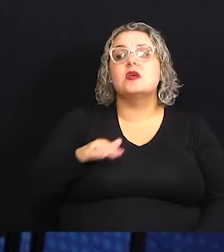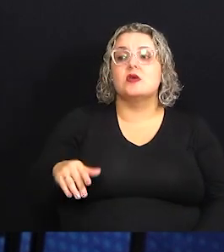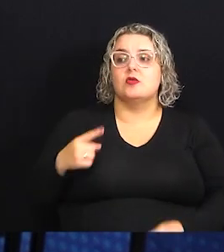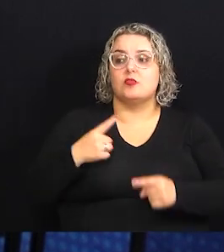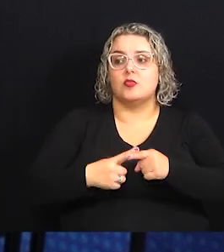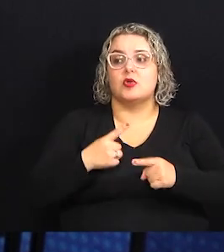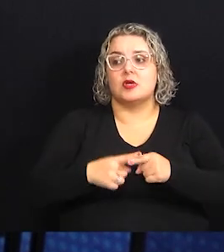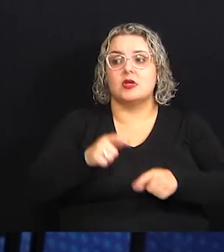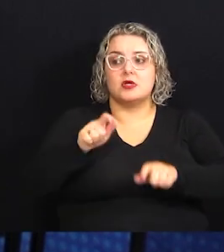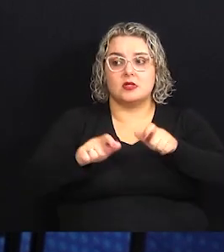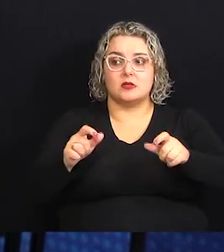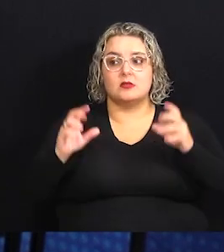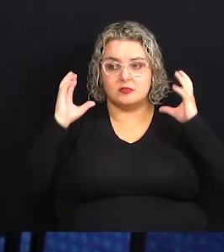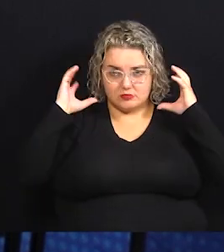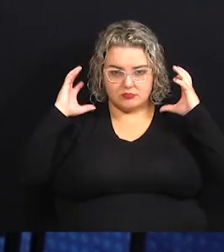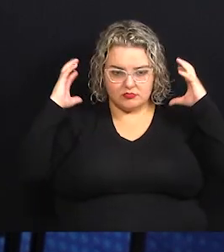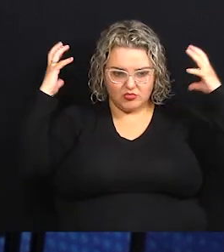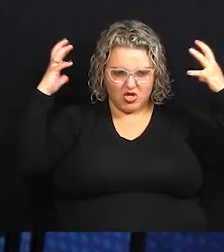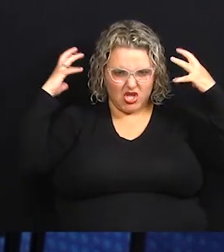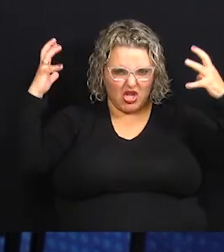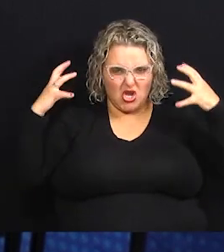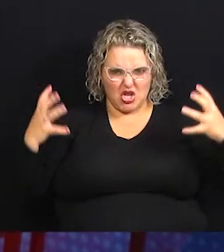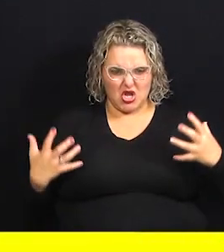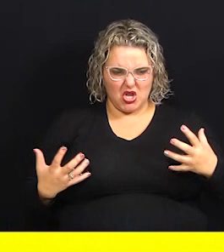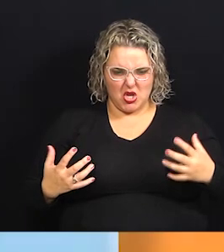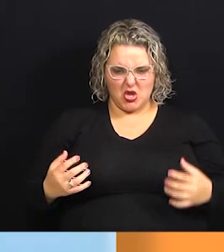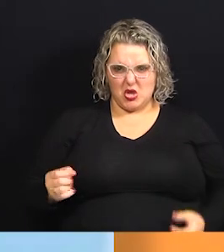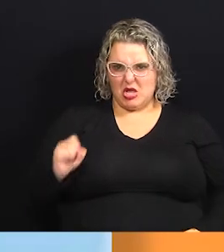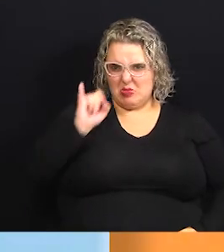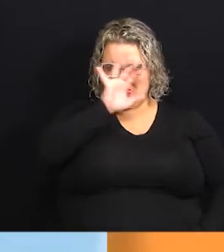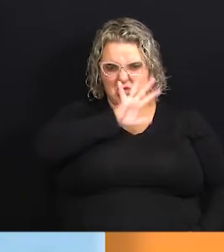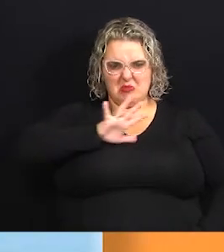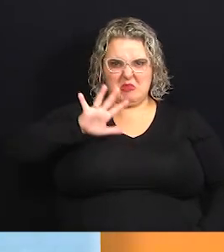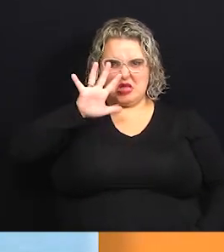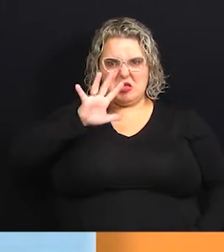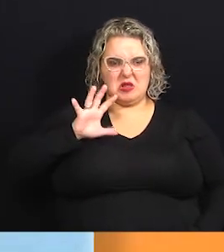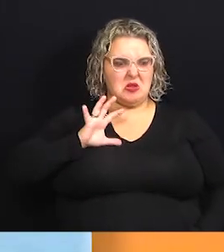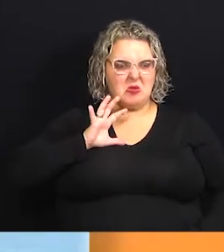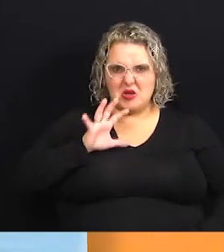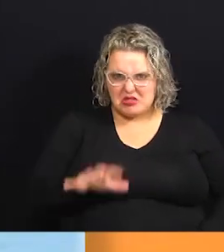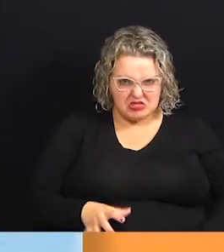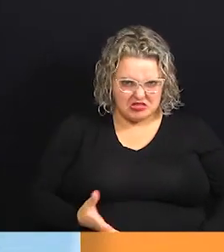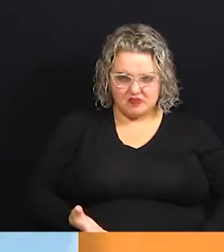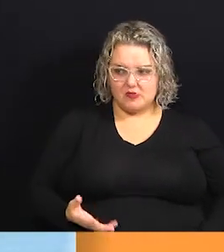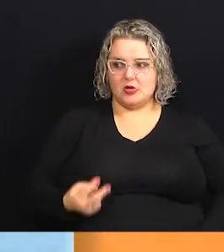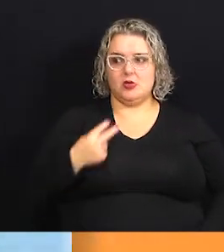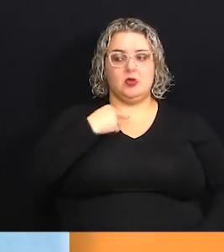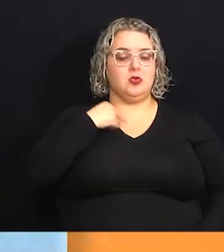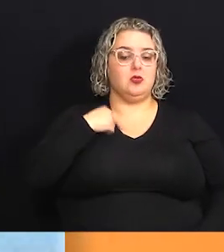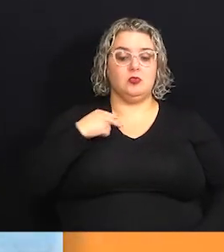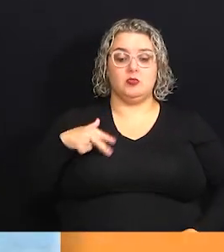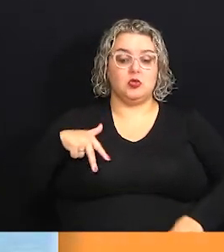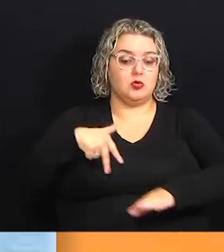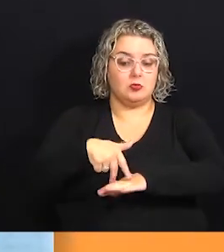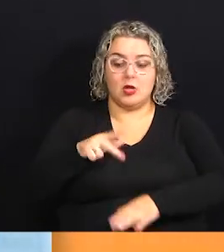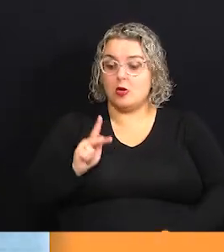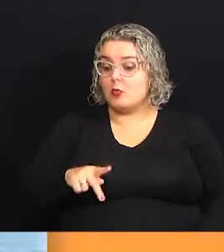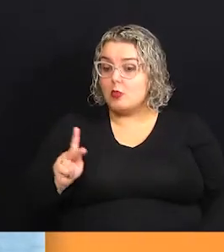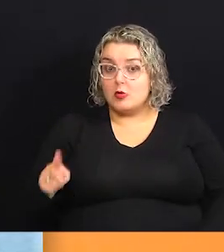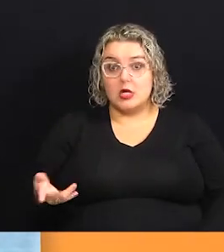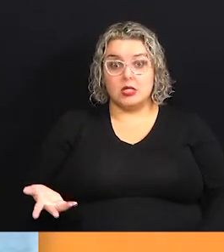infância, porque as pessoas falavam que meu cabelo era agressivo, que a minha imagem era agressiva, que eu não podia ocupar um espaço de professora